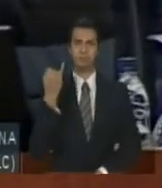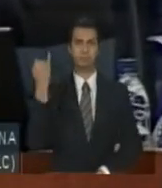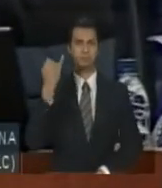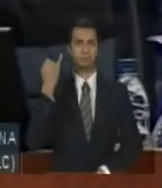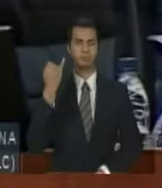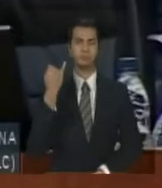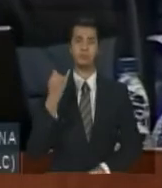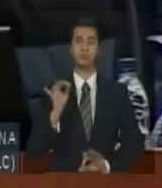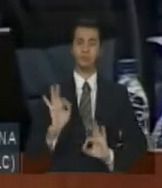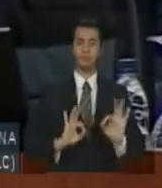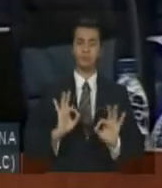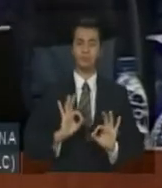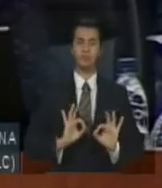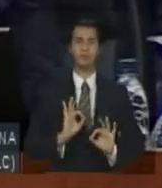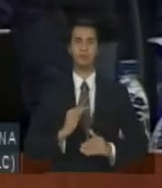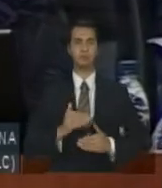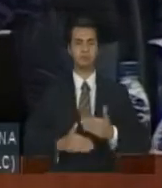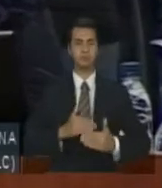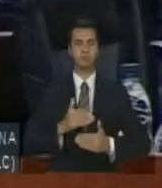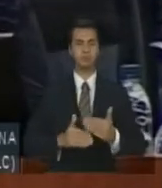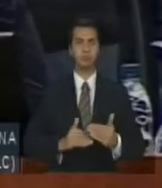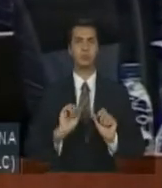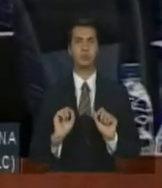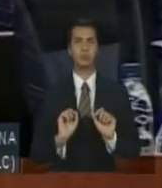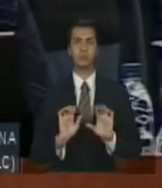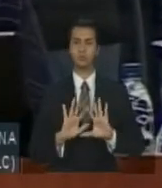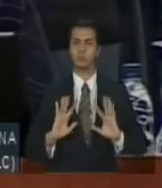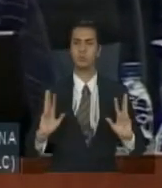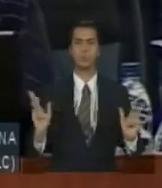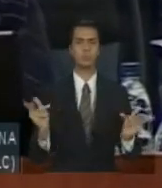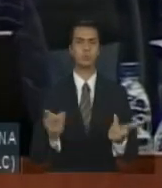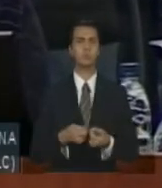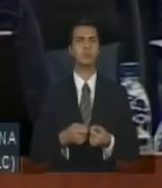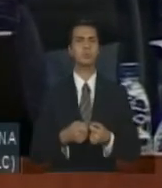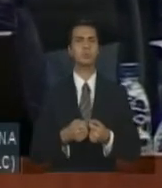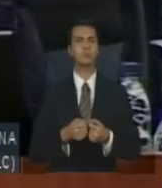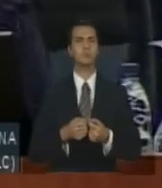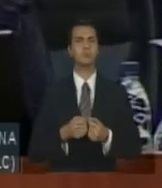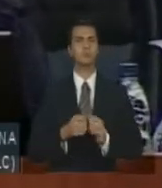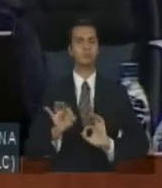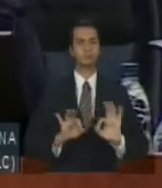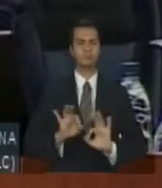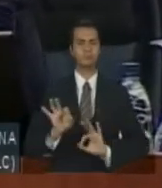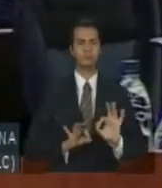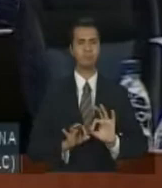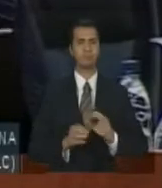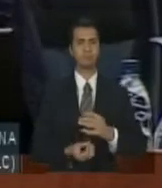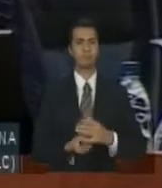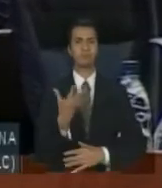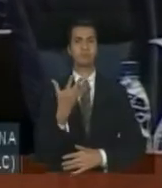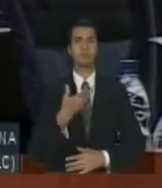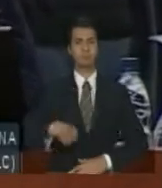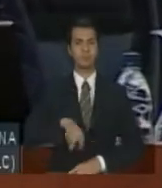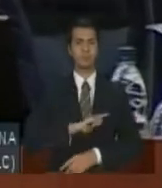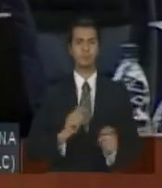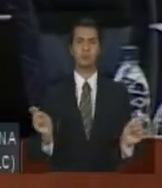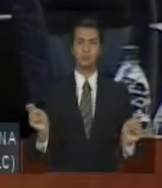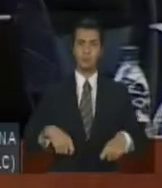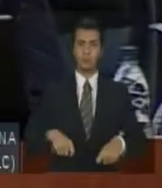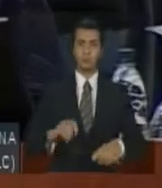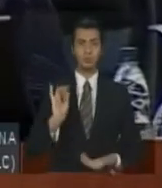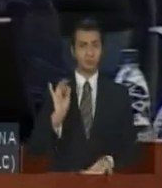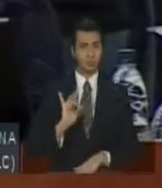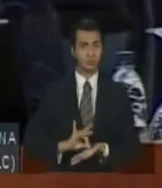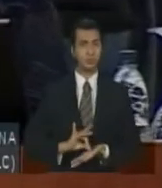na construção de um arcabouço para que consigamos afirmar